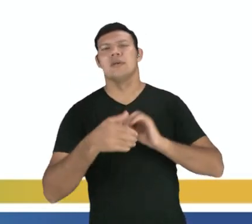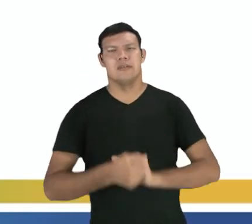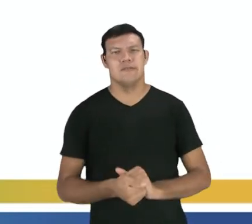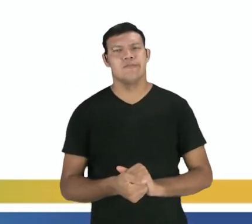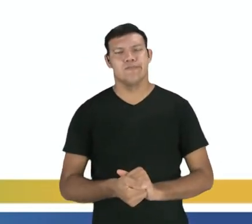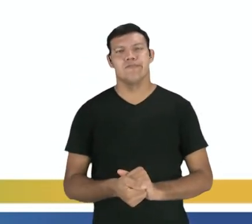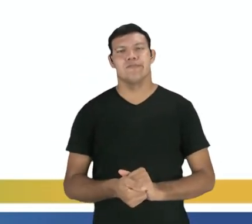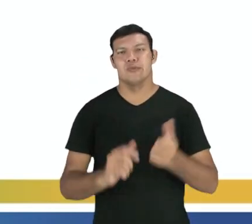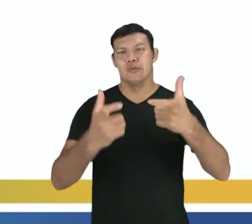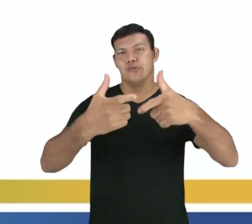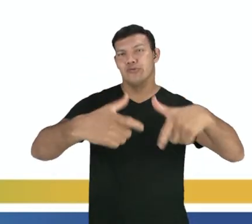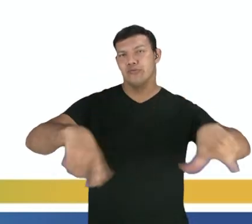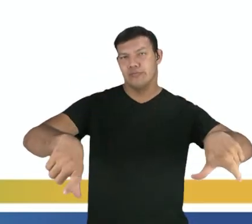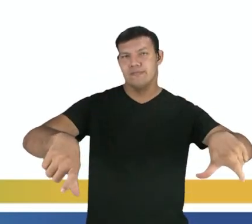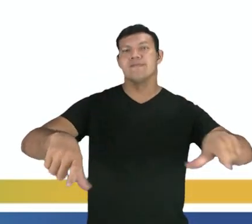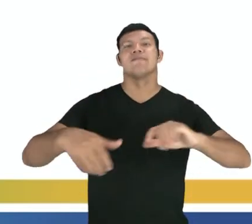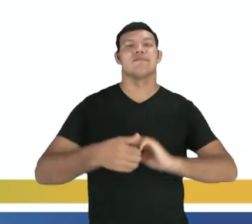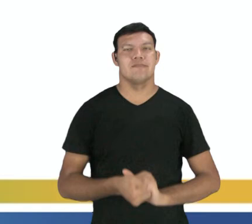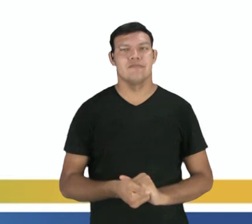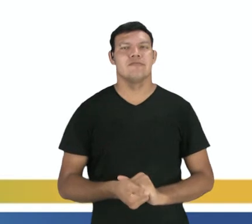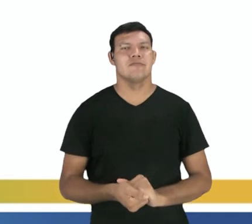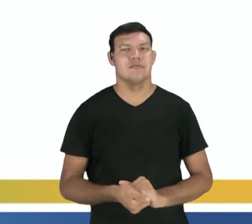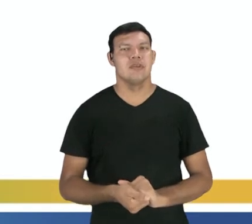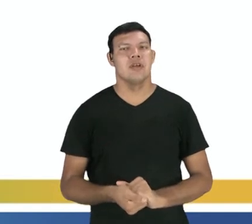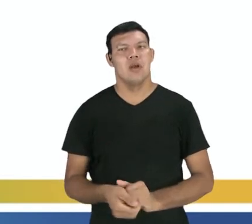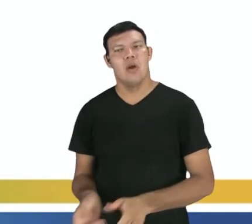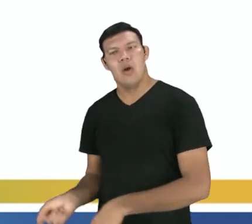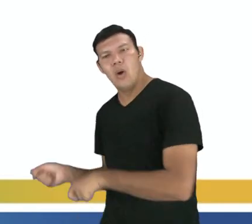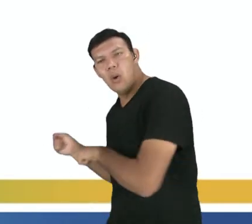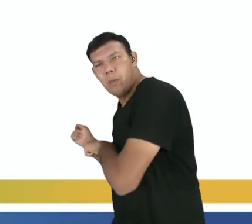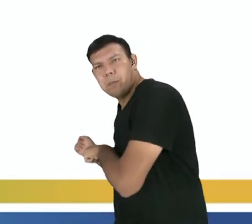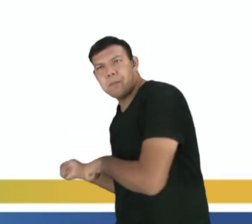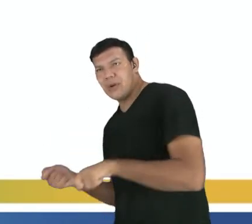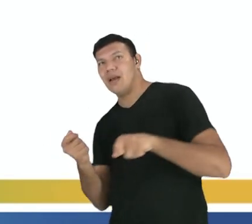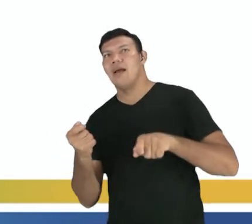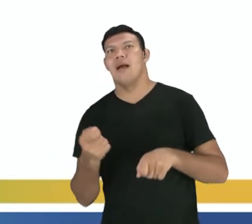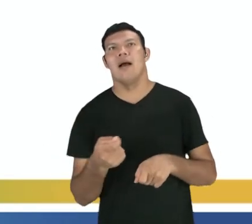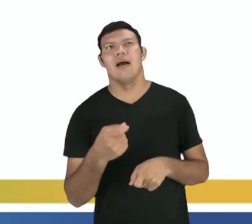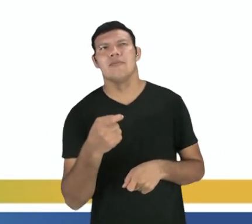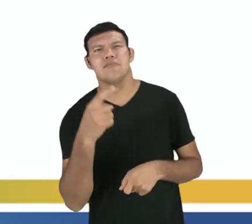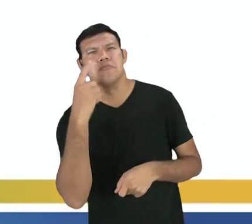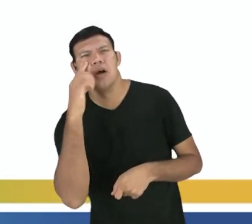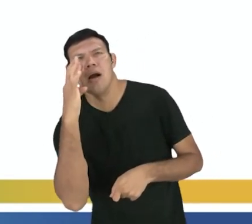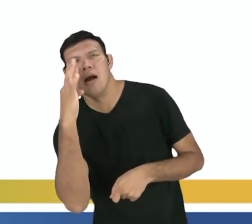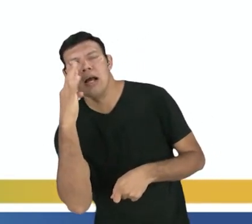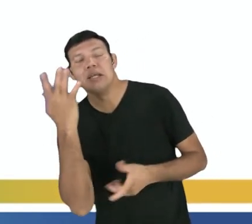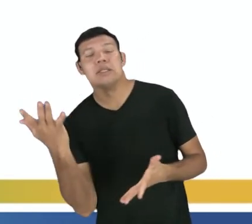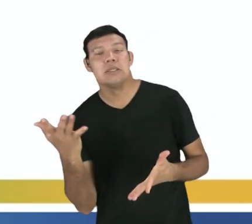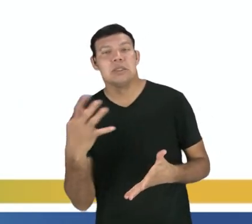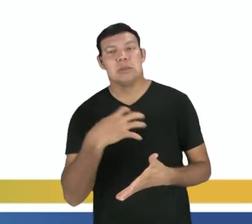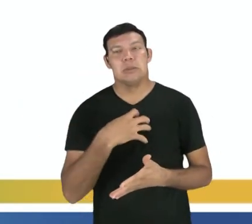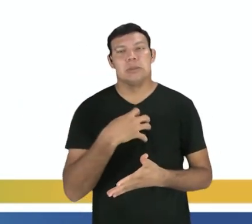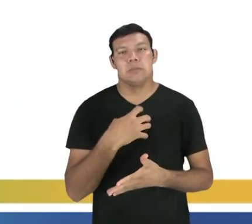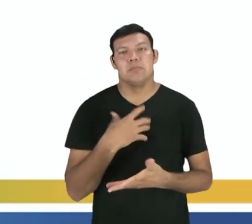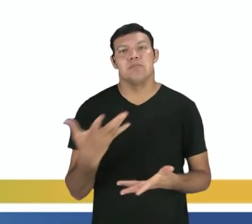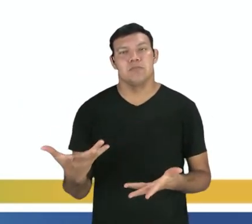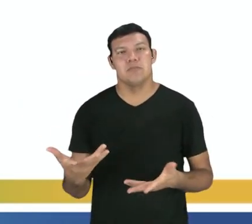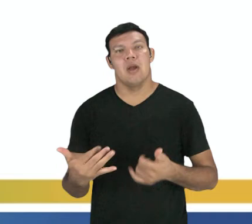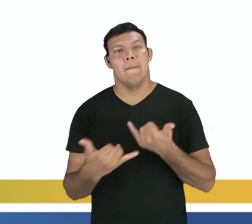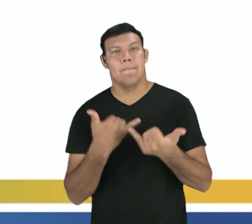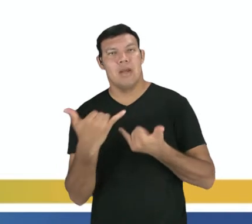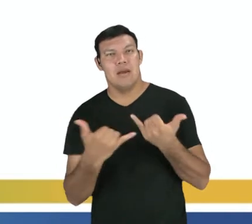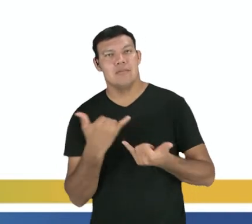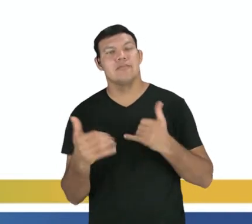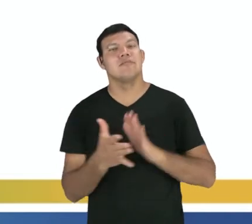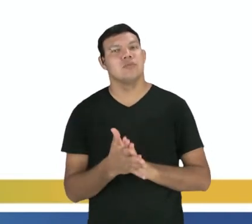os campos de beisebol e ver um pouco de como esse esporte é jogado. Também é muito comum, é um esporte mais comum